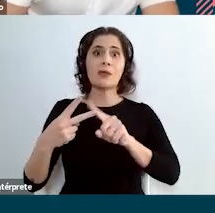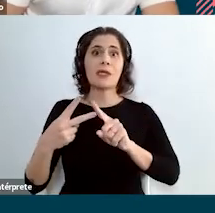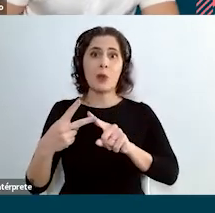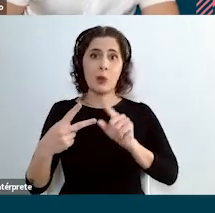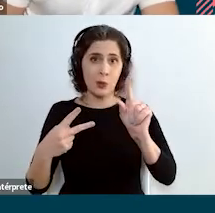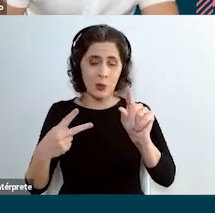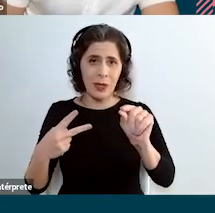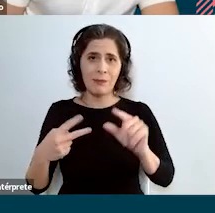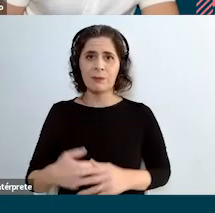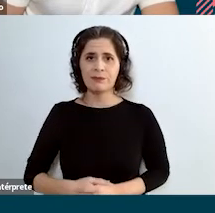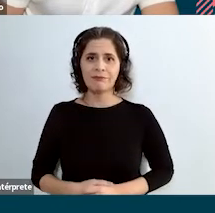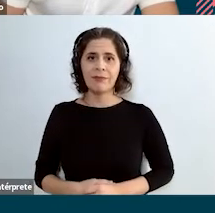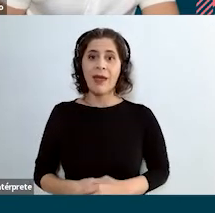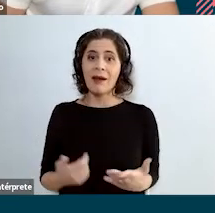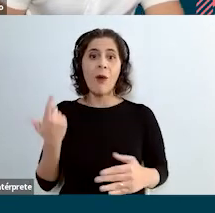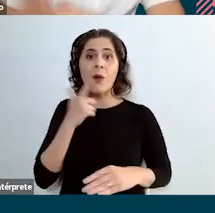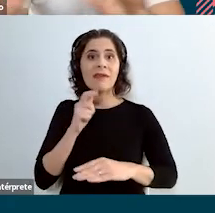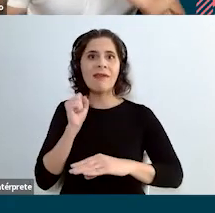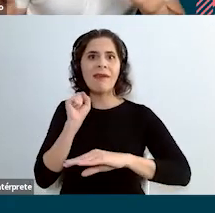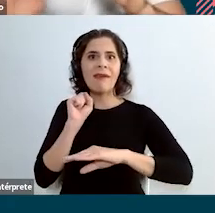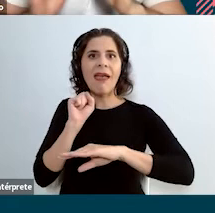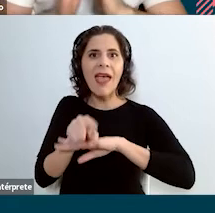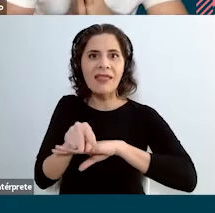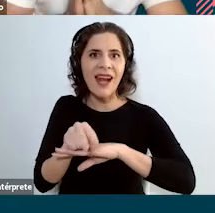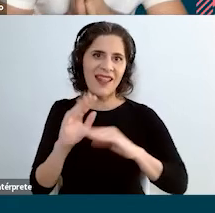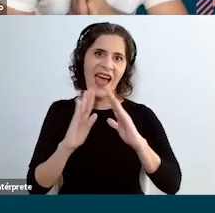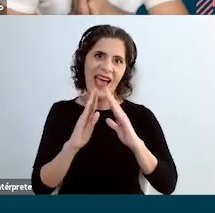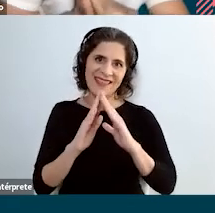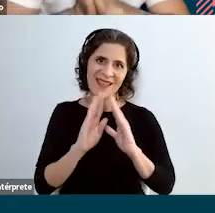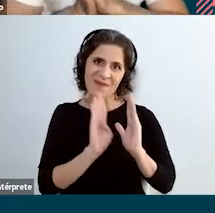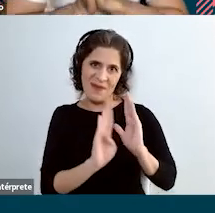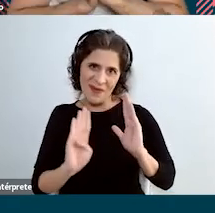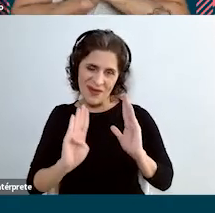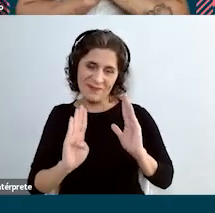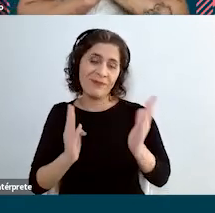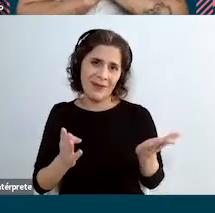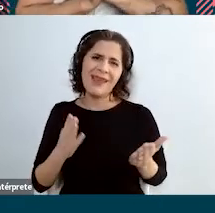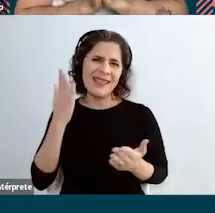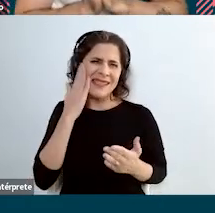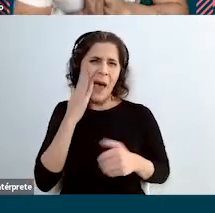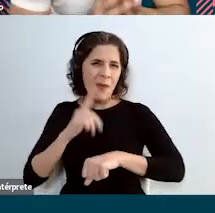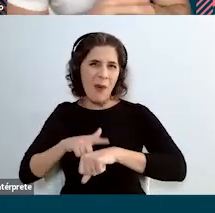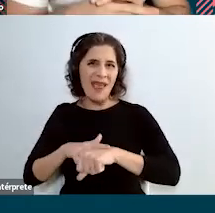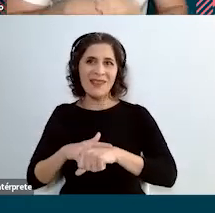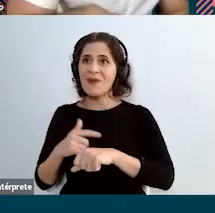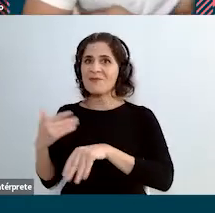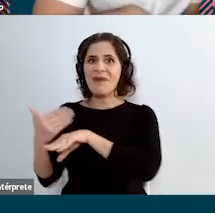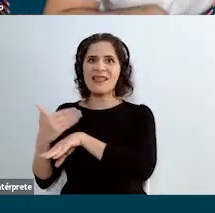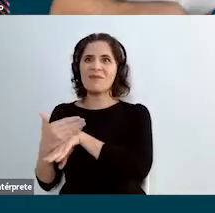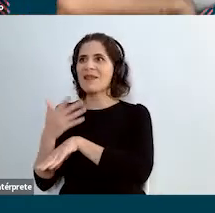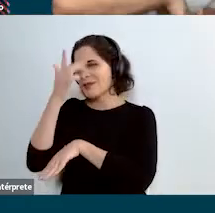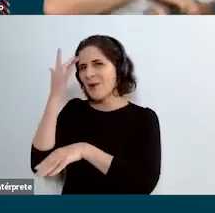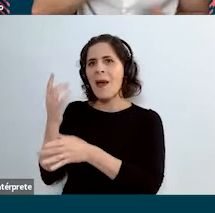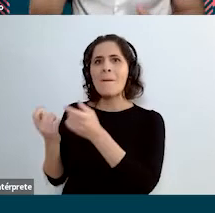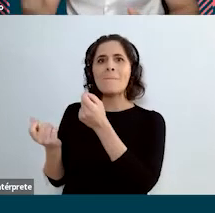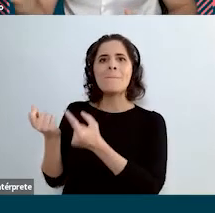desafio, que era entrar na casa. Sabe aquele momento que os participantes entram, que é tipo um pipoca, assim, a